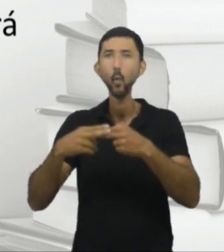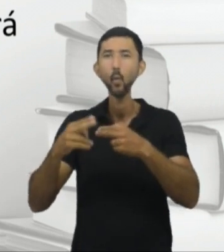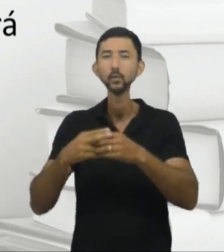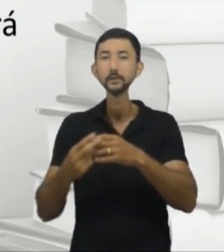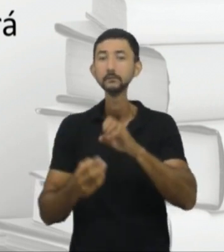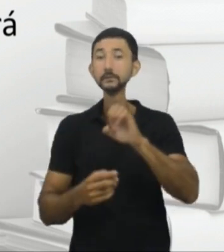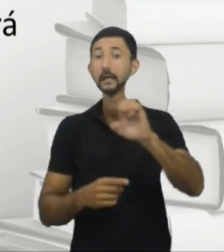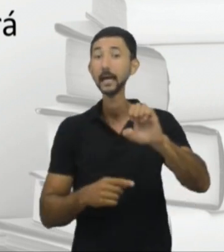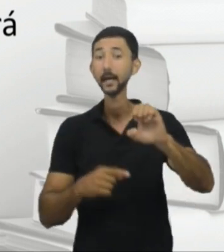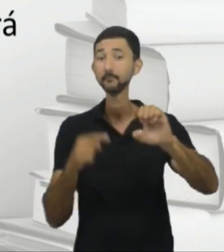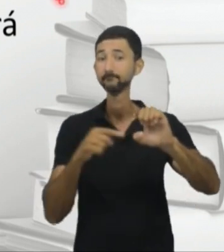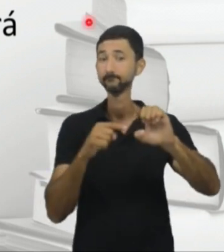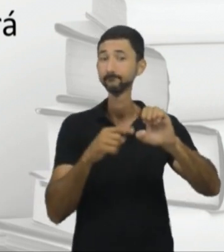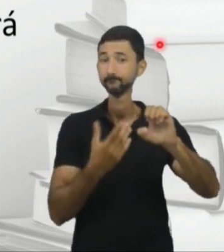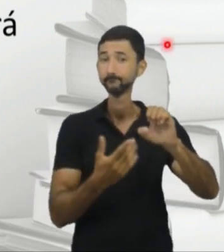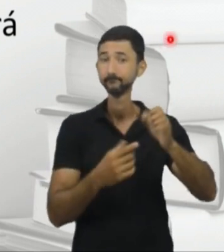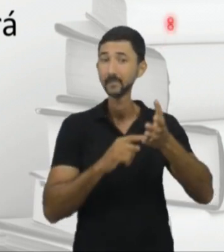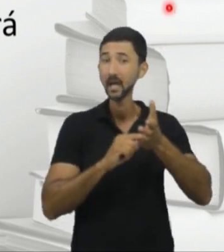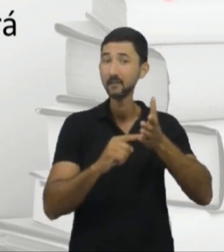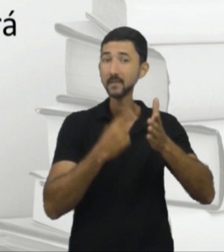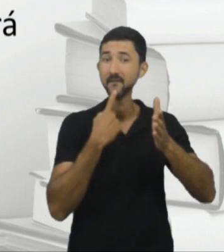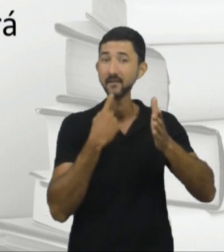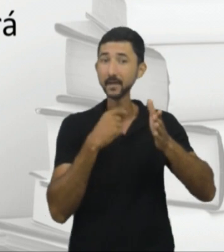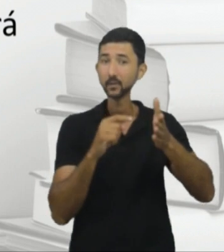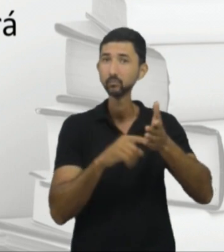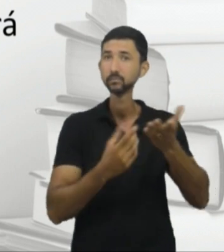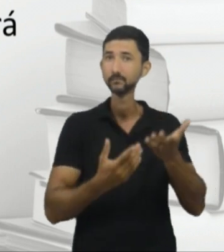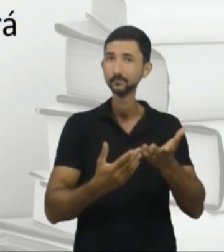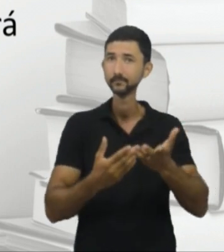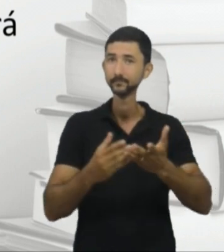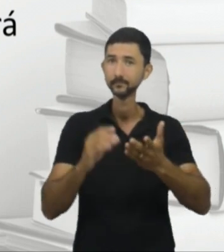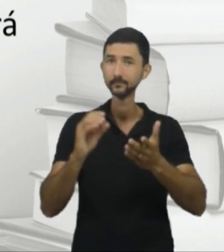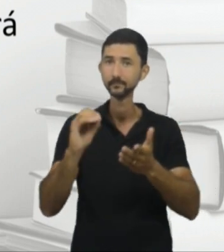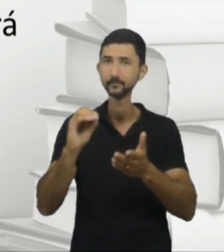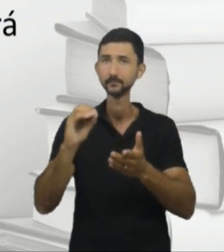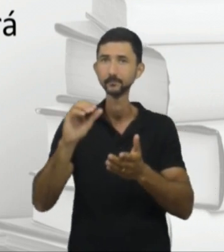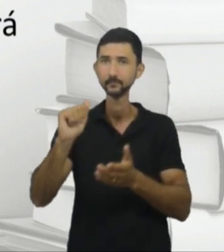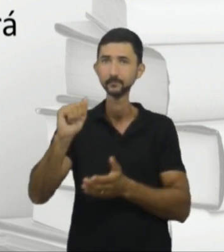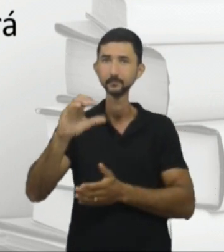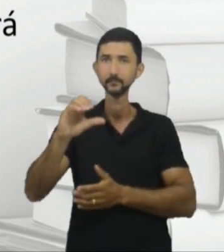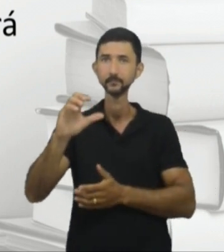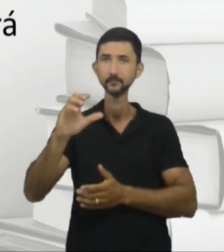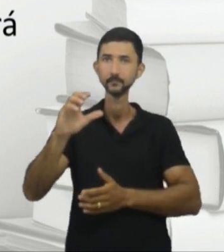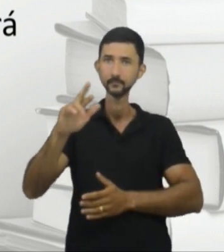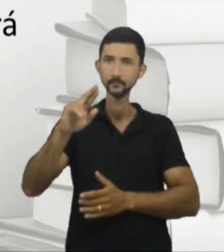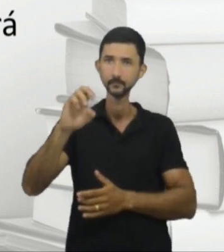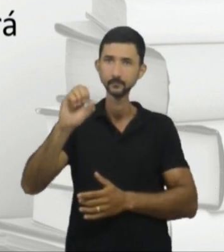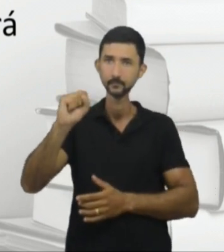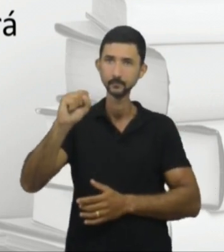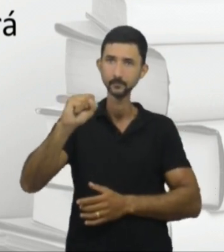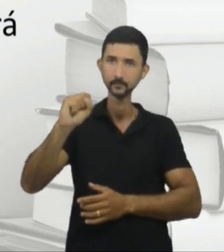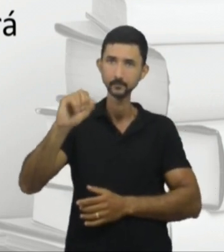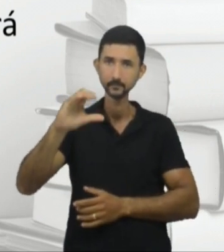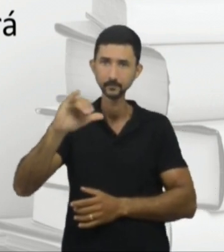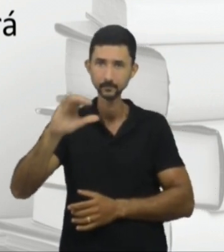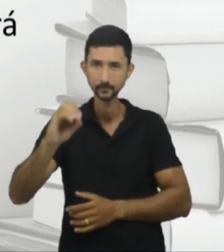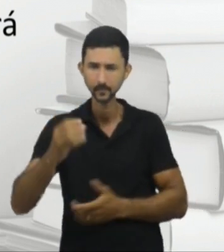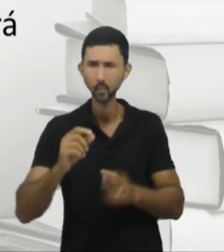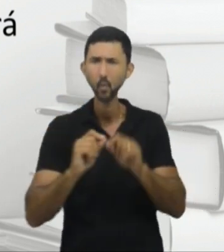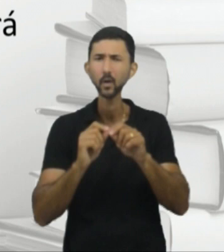esse outro conector aqui, nós temos um acréscimo. Qual é a diferença